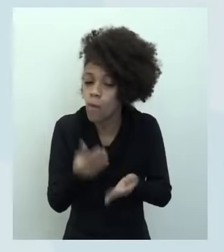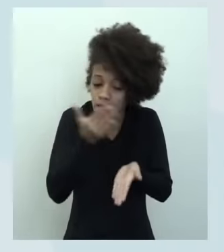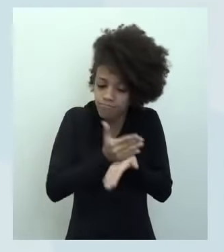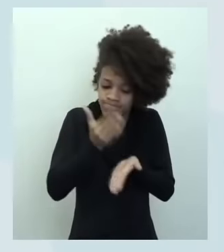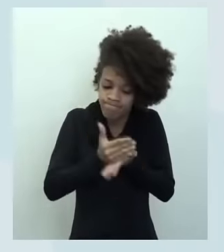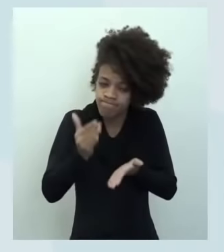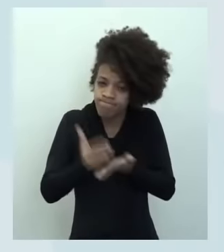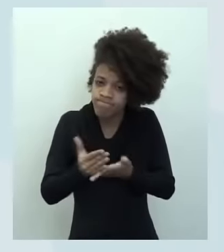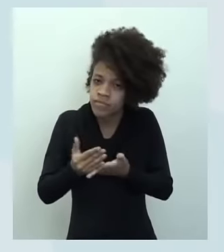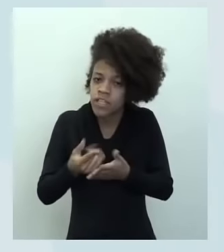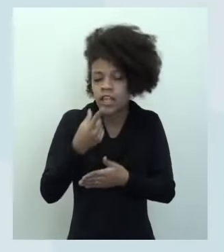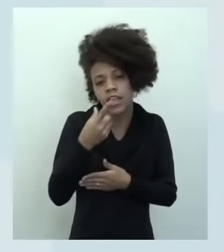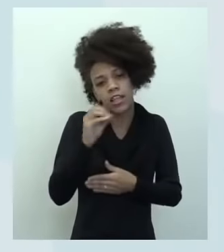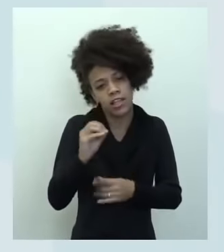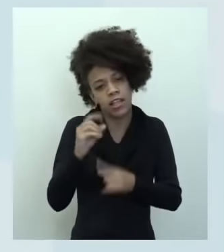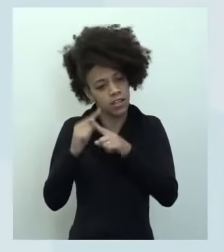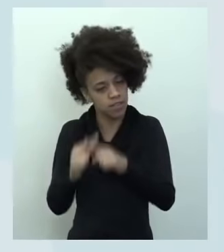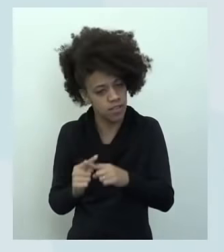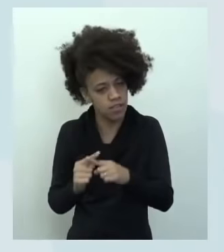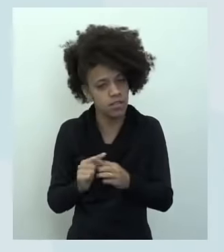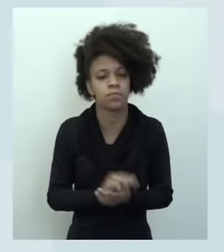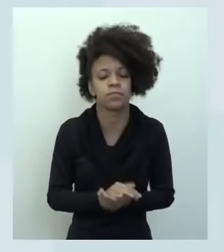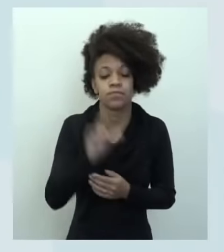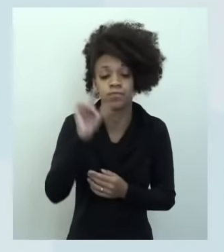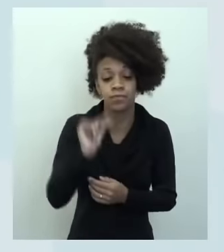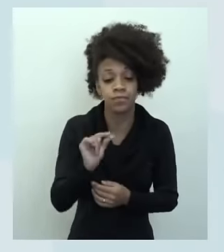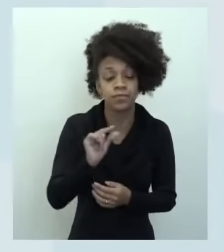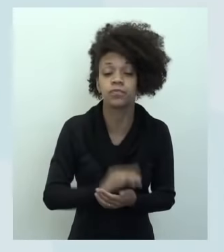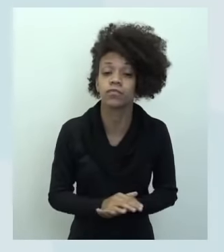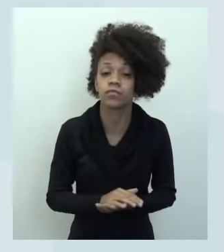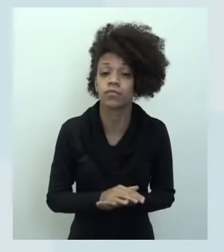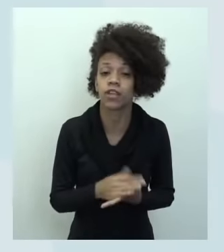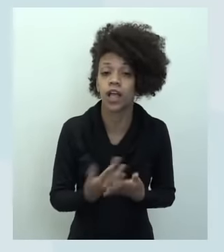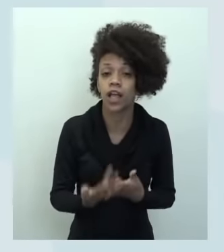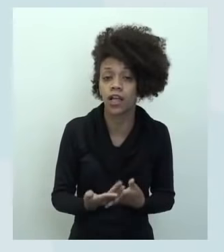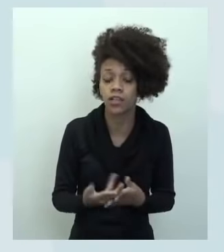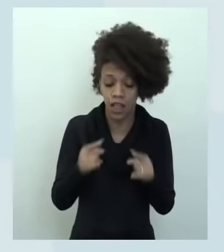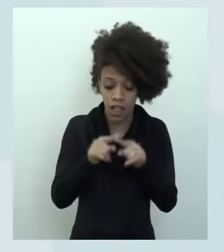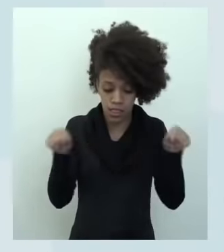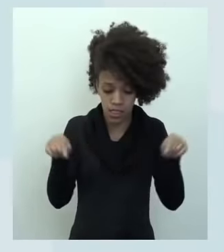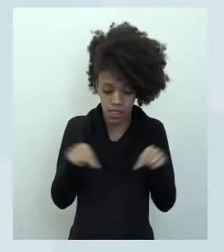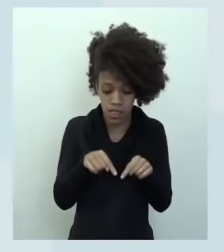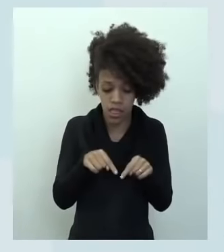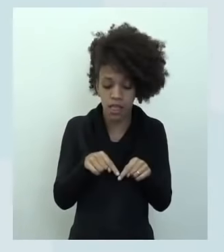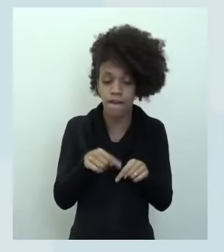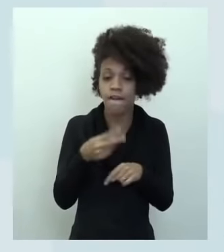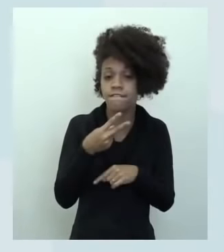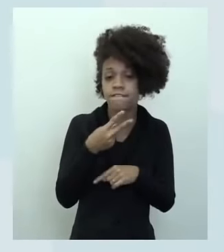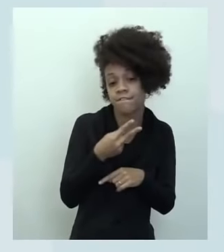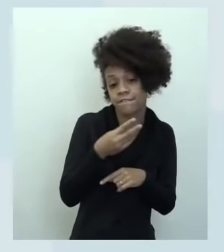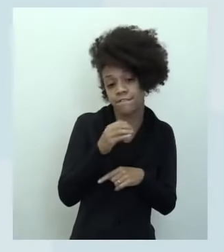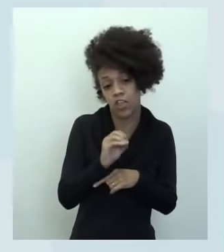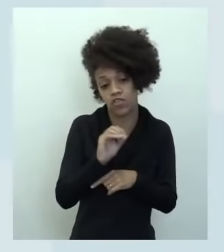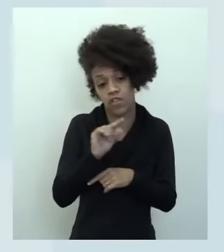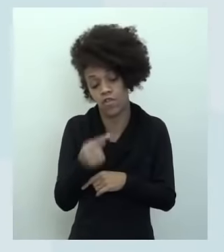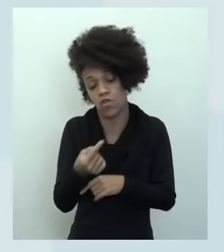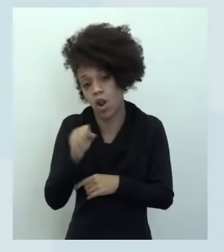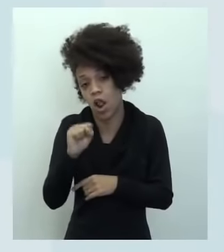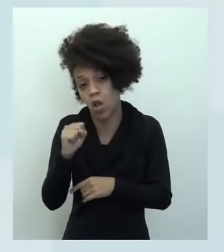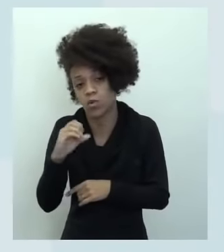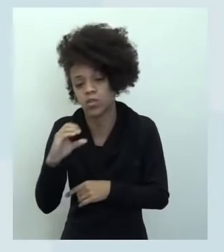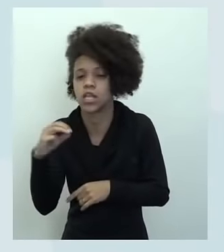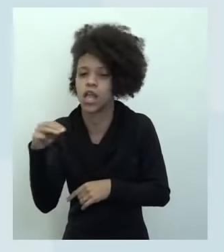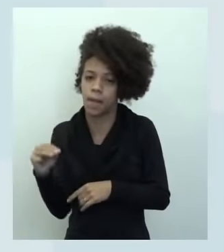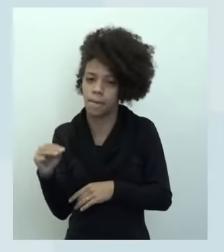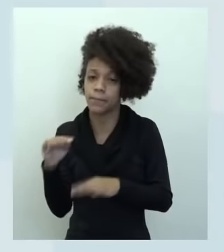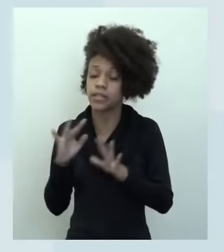seja, eu reduzi ele em 10, certo? Ele lá na minha maquete, ele vai ter 20,8 centímetros. Então, eu